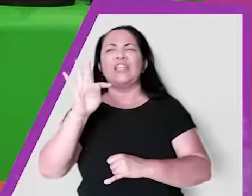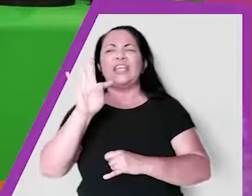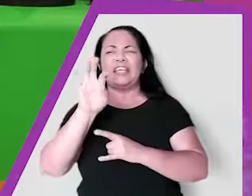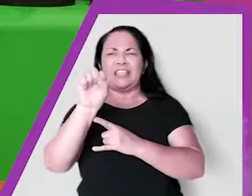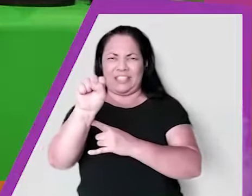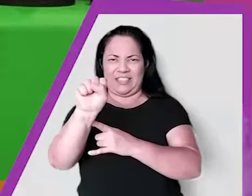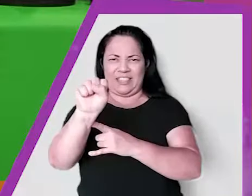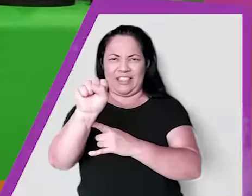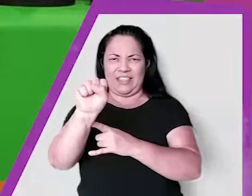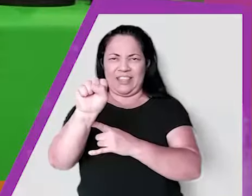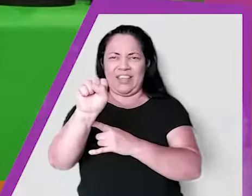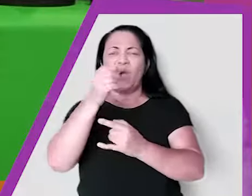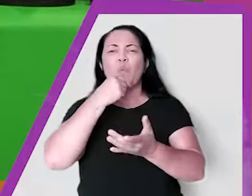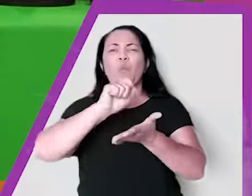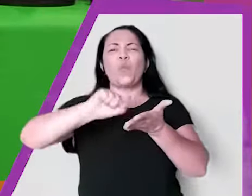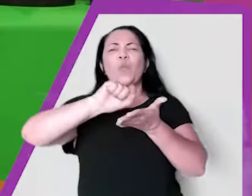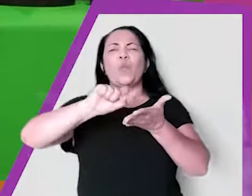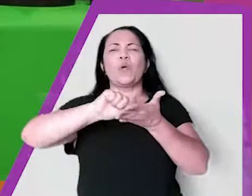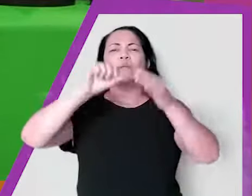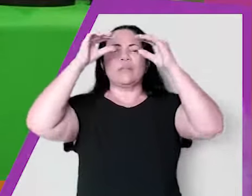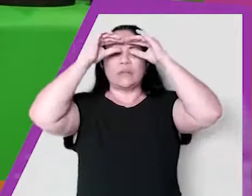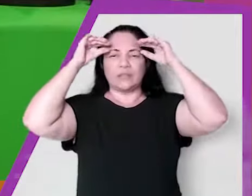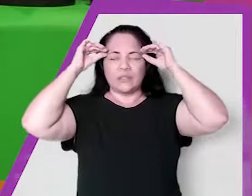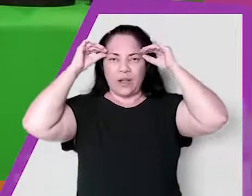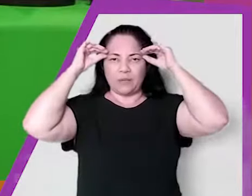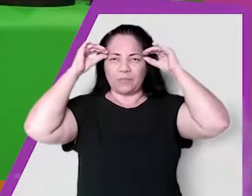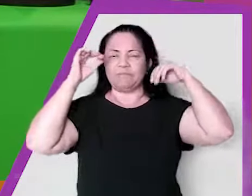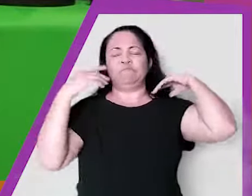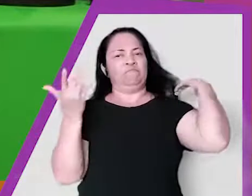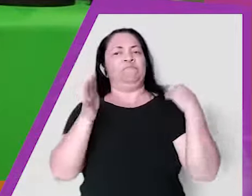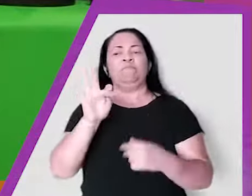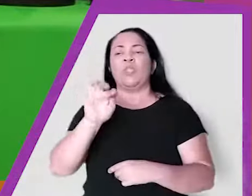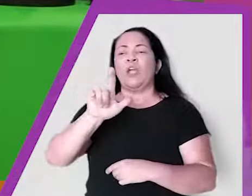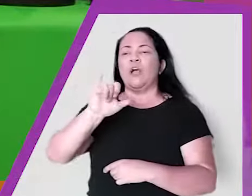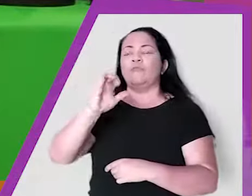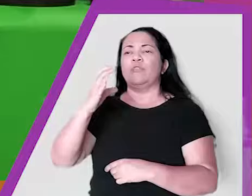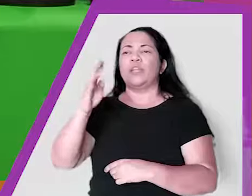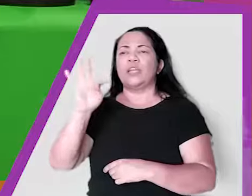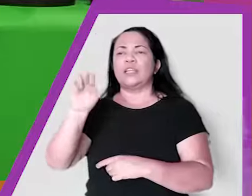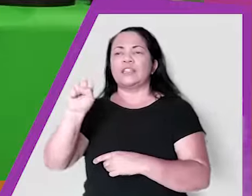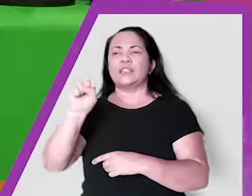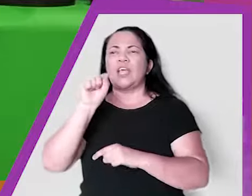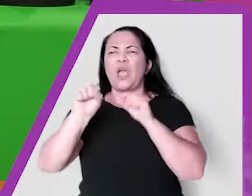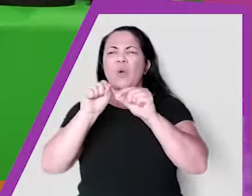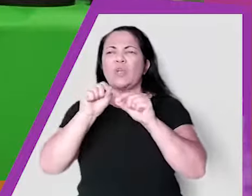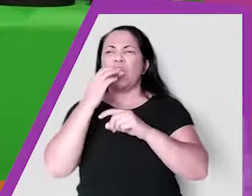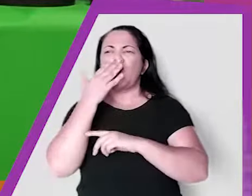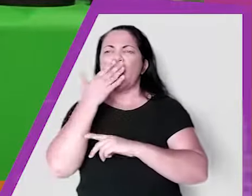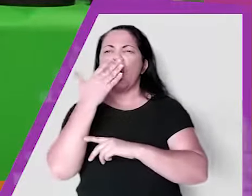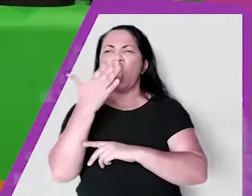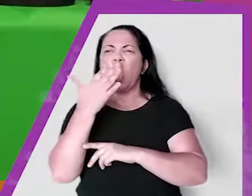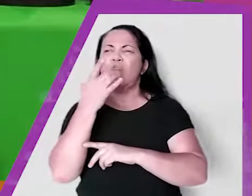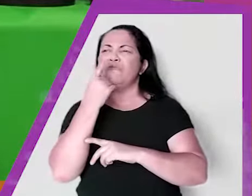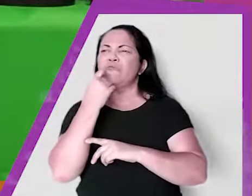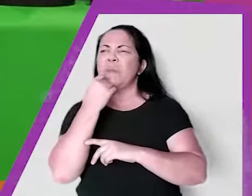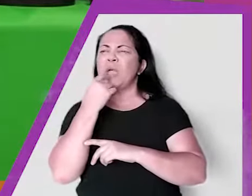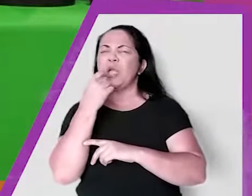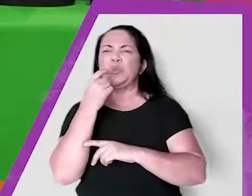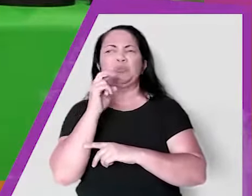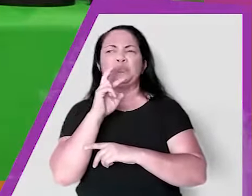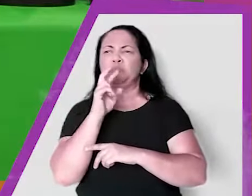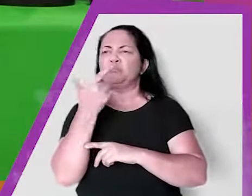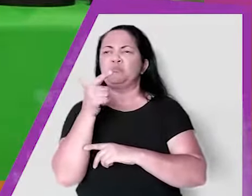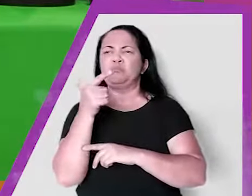O Cerrado é Flitz. É. Era uma vez uma cor muito rara e muito triste que chamava Flitz. Não tinha a força